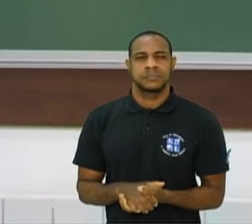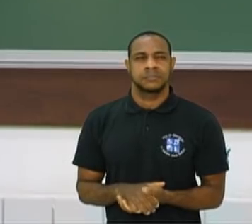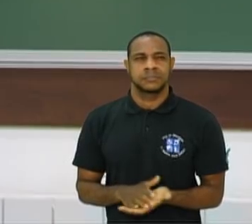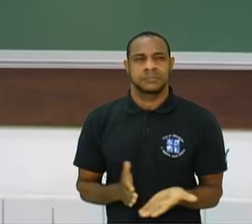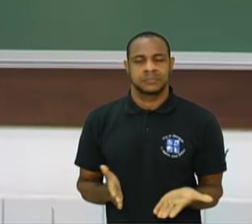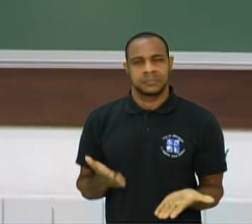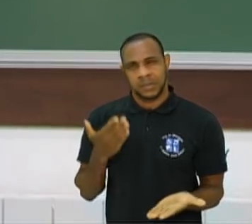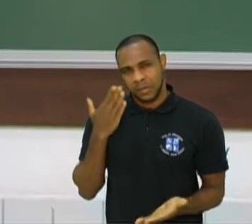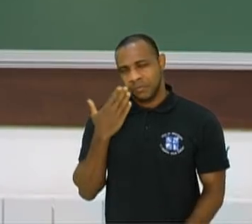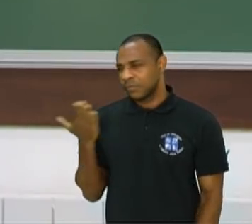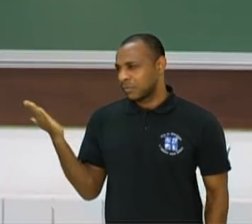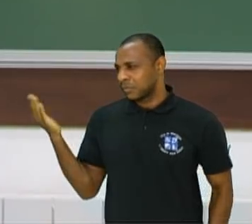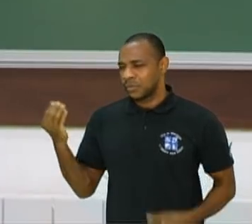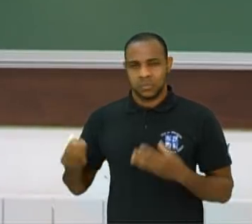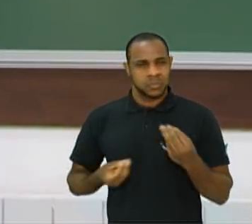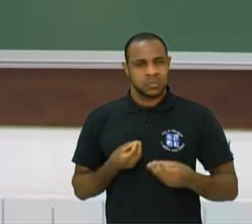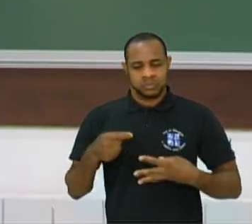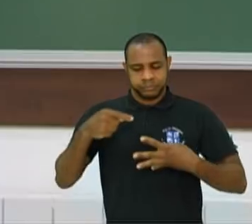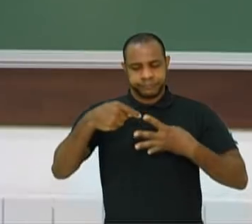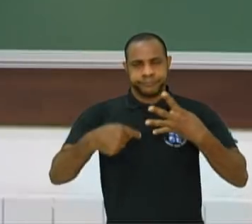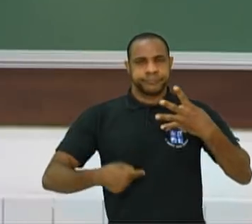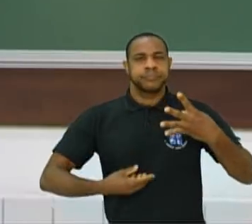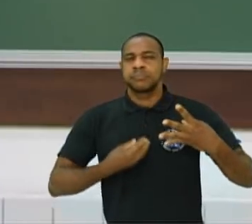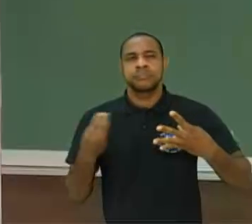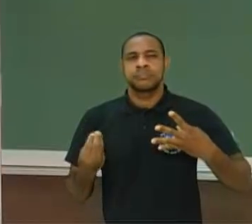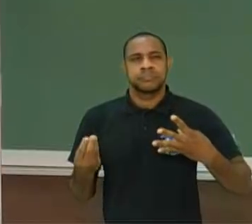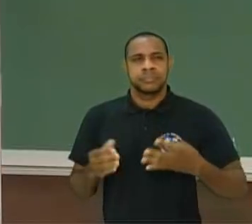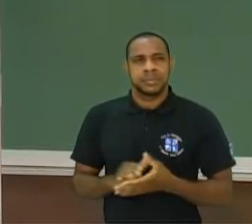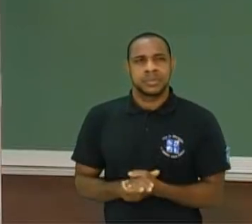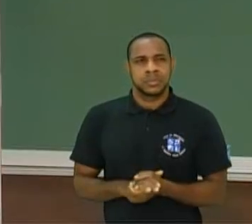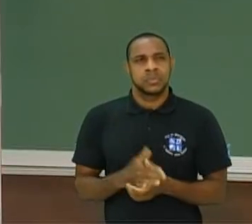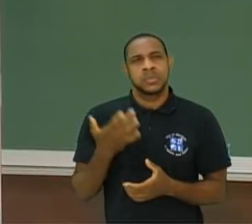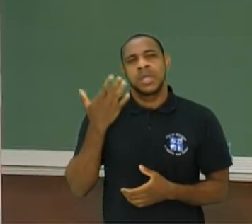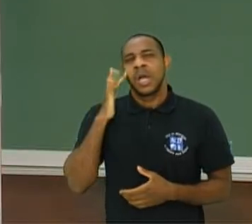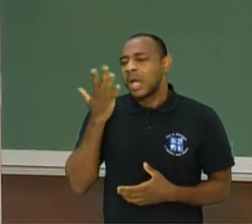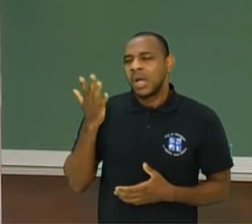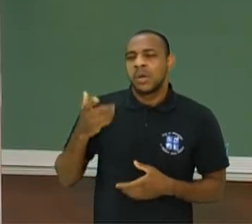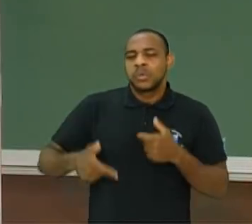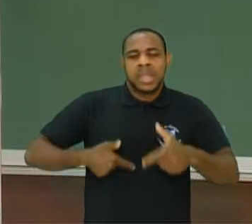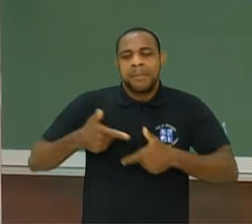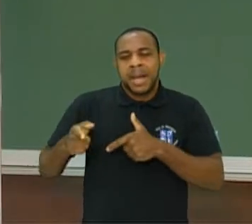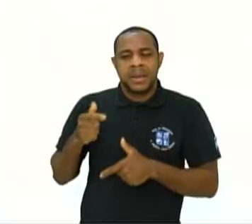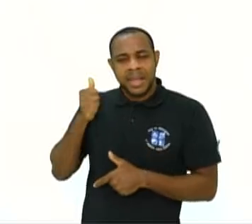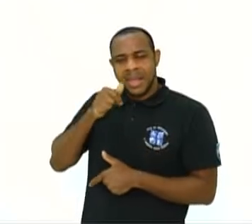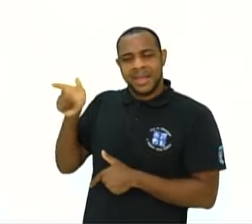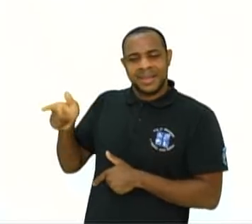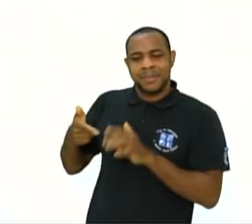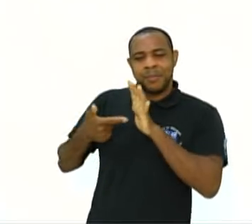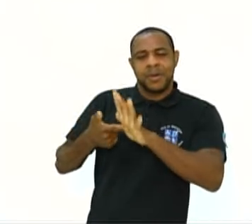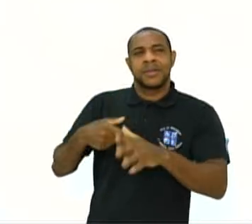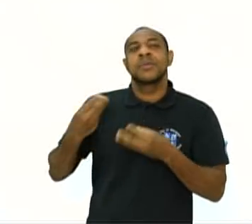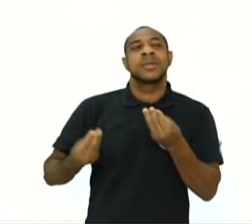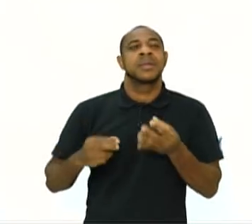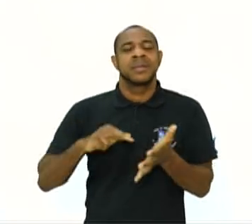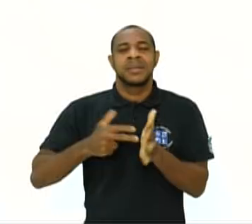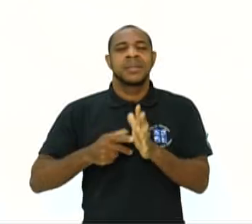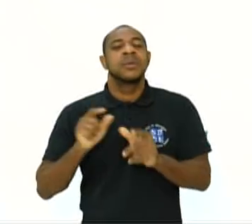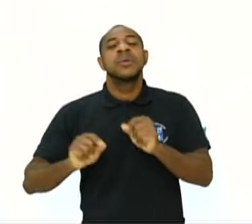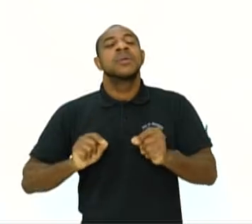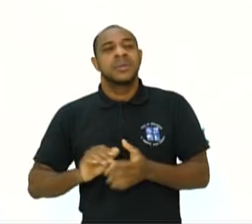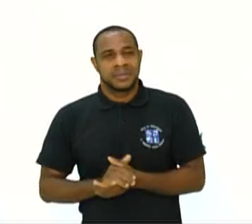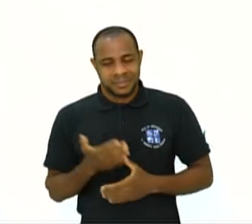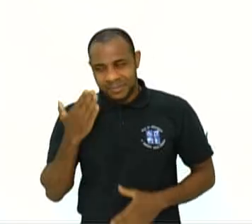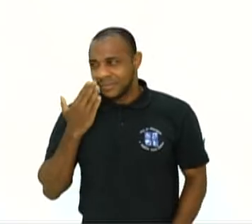Então, vamos lá à alternativa correta. Qual que vocês acham? Letra A, B, C ou D? E a alternativa